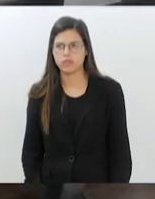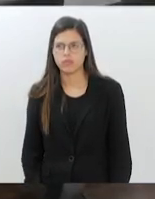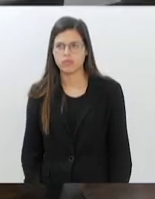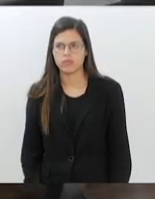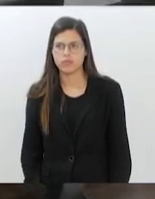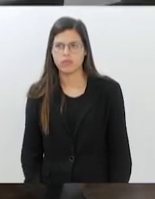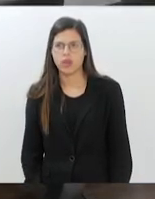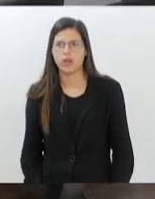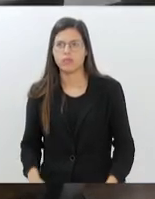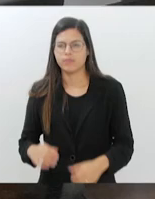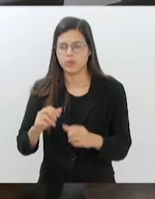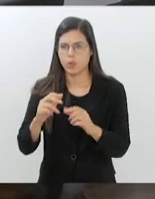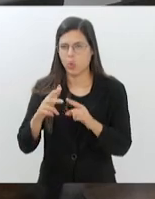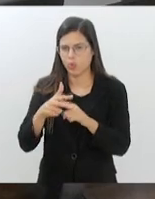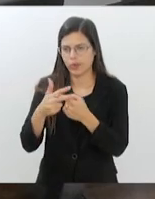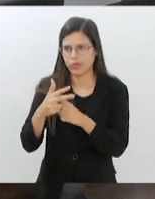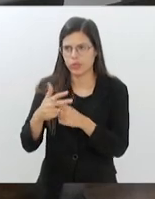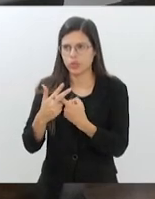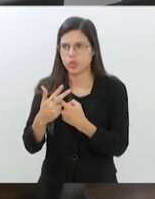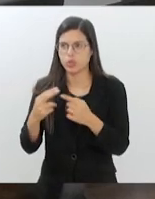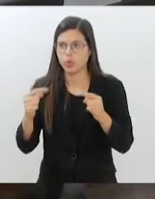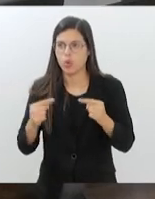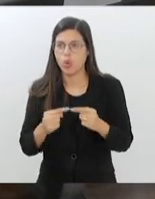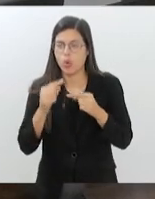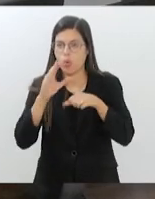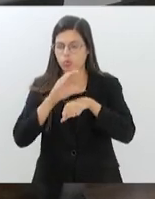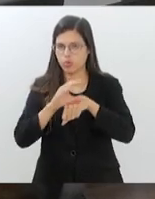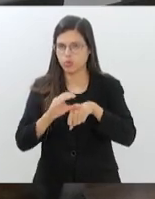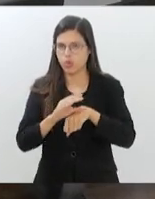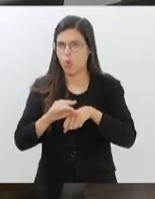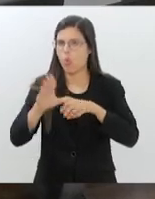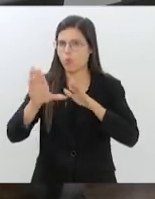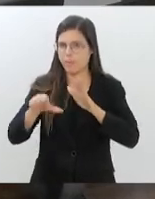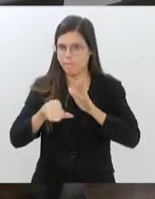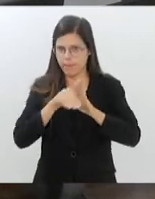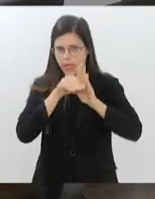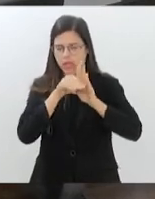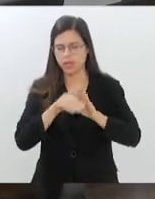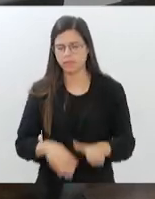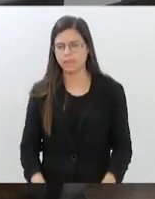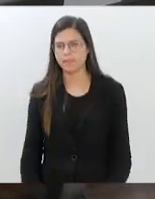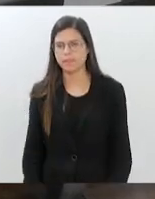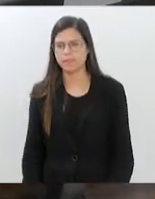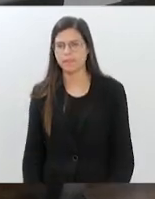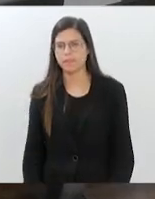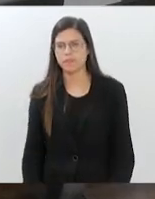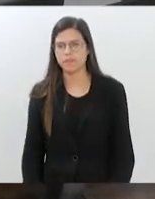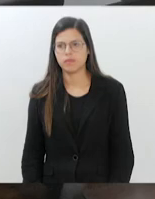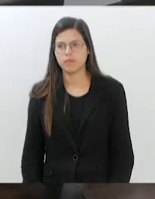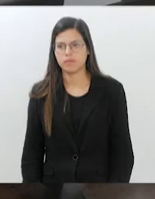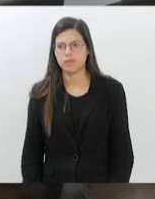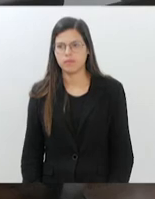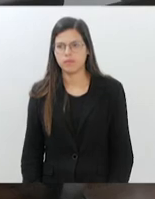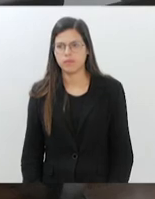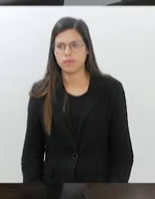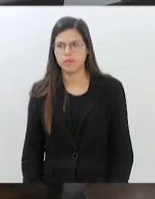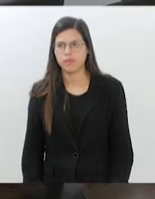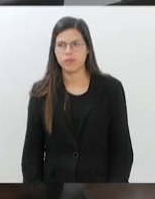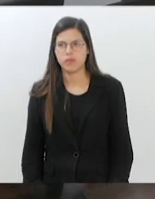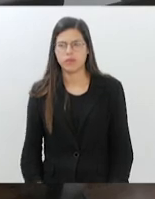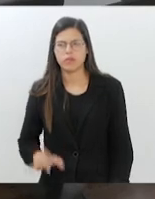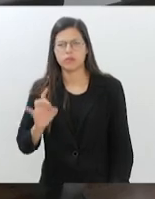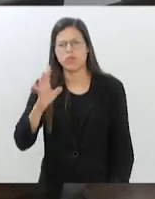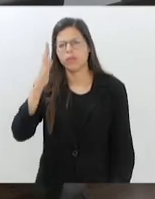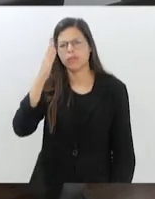ratif aqui a constitucionalidade com emenda só para saber qual é que é a